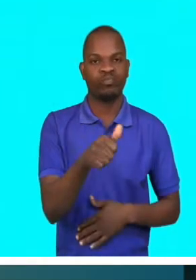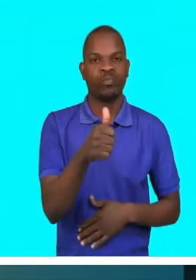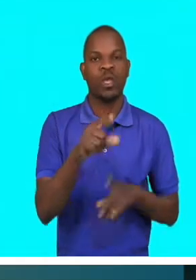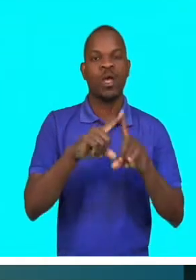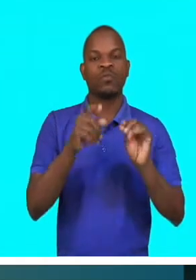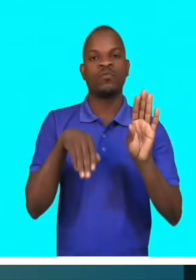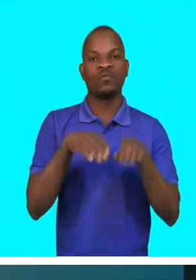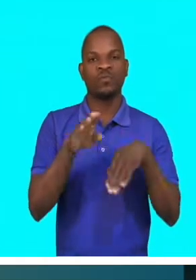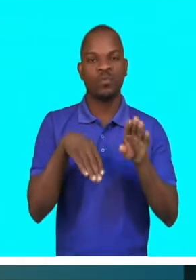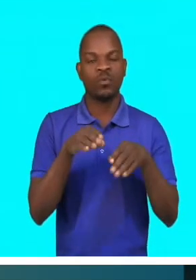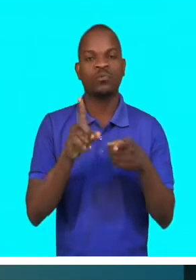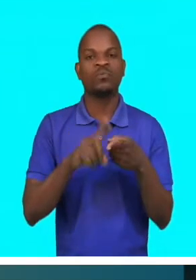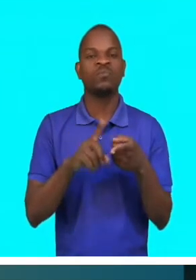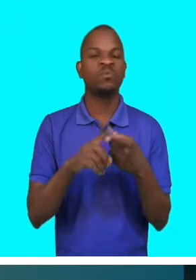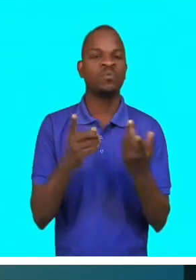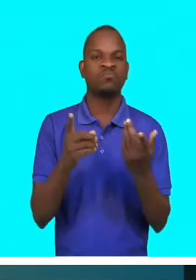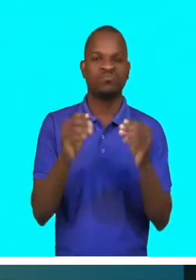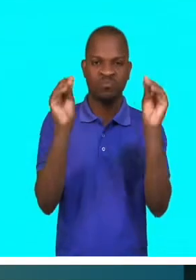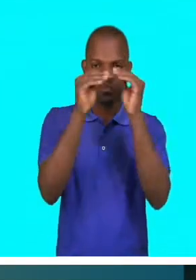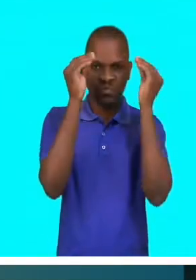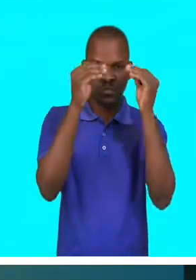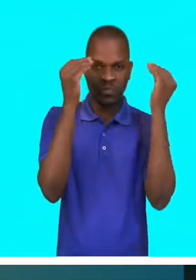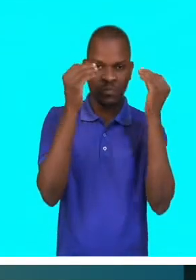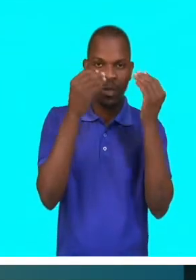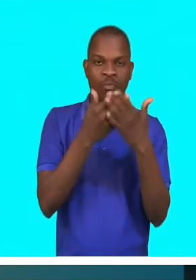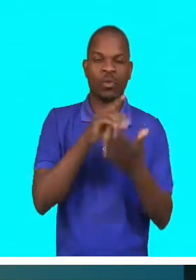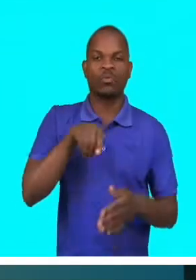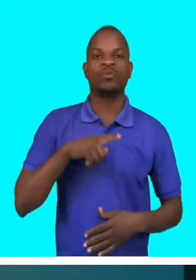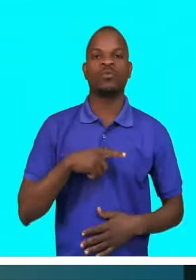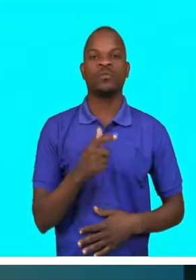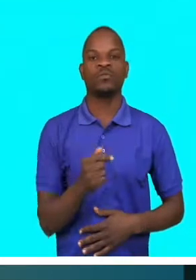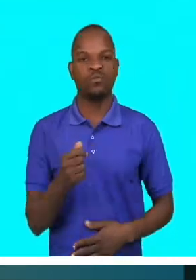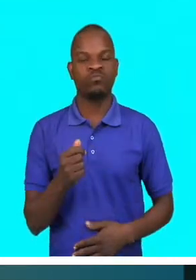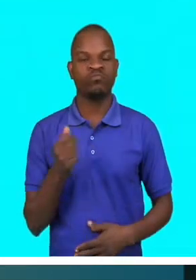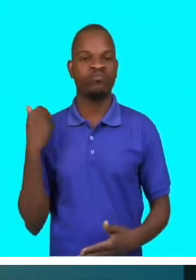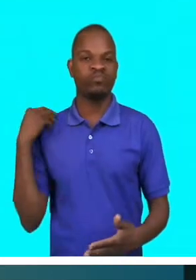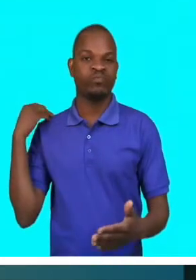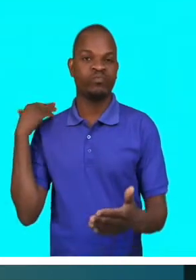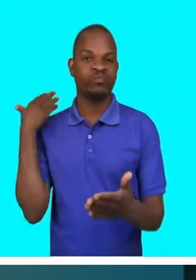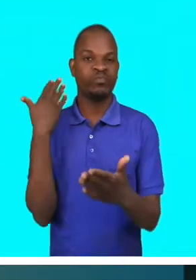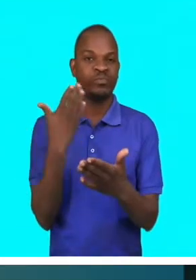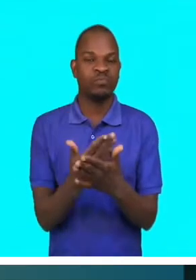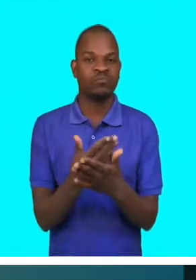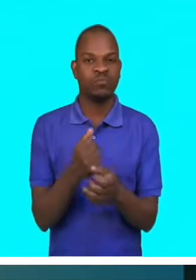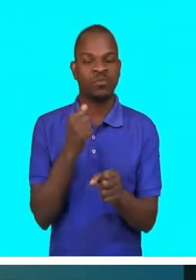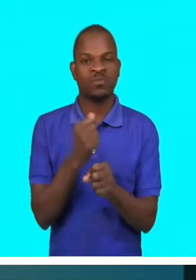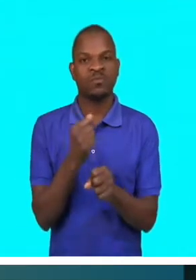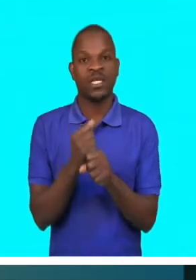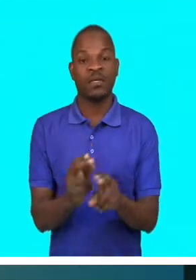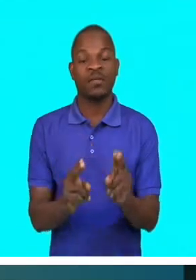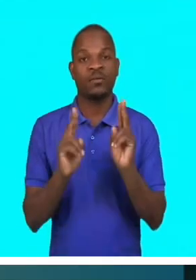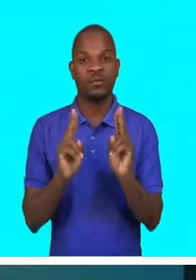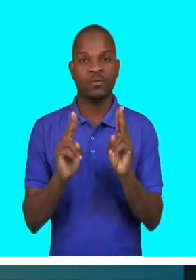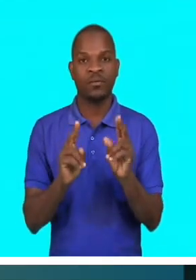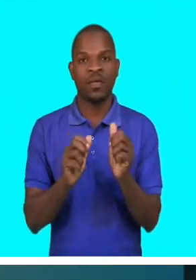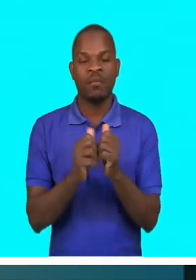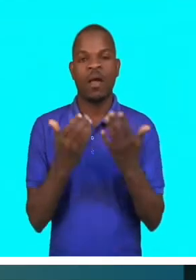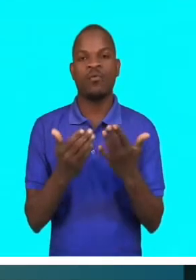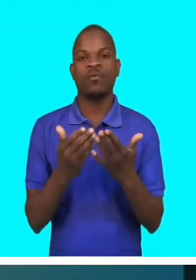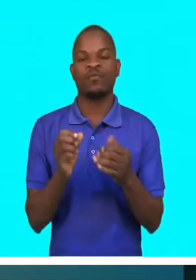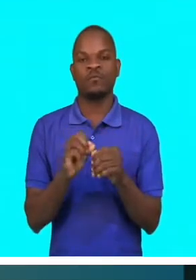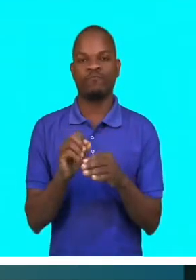forma a melhorar a qualidade do nosso futebol e o nosso ensino na prática como treinadores. Muitos de nós vinhamos trabalhar da